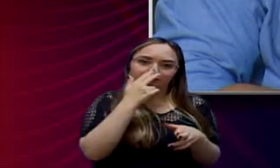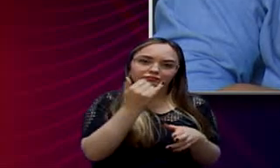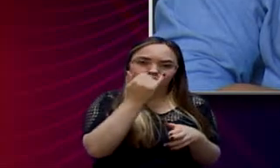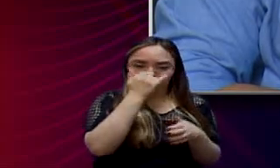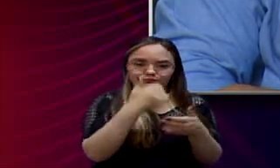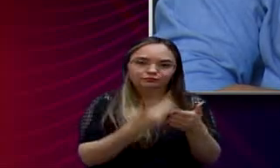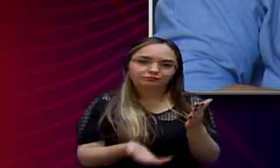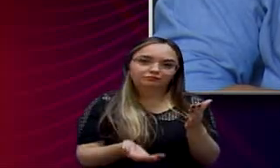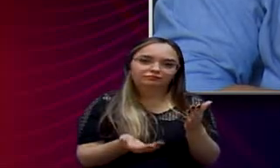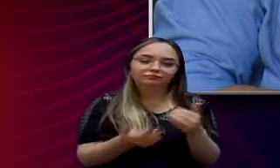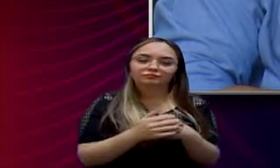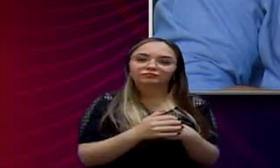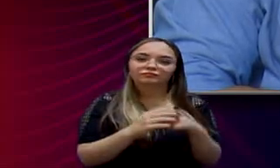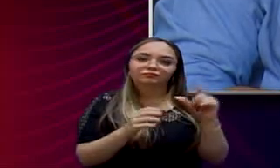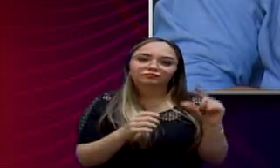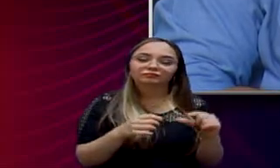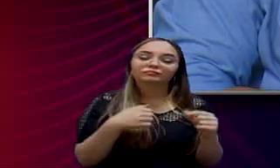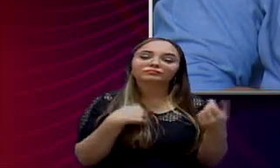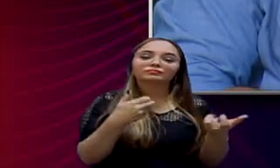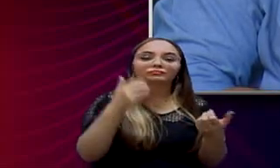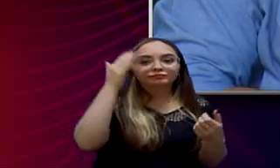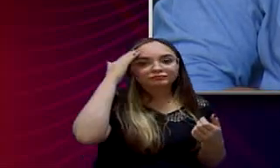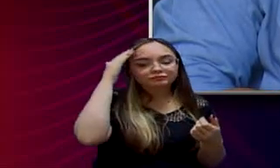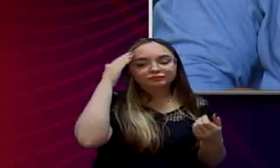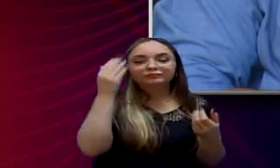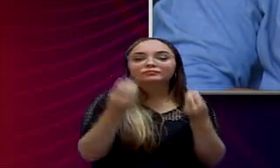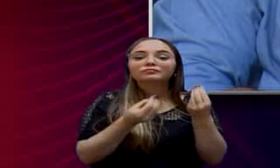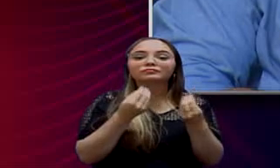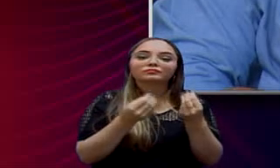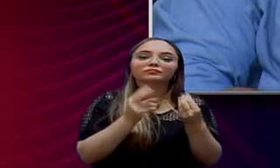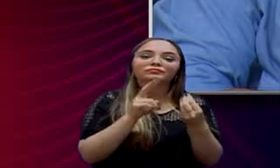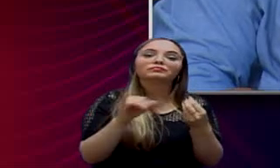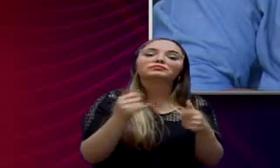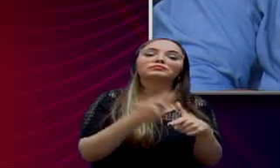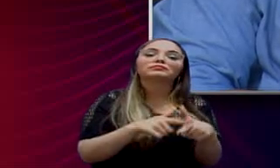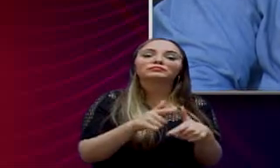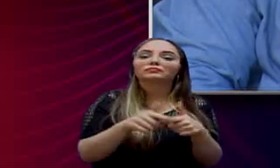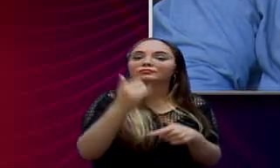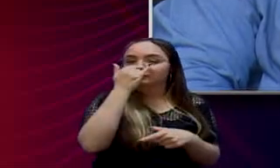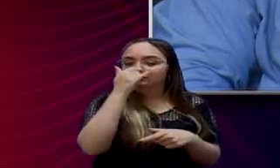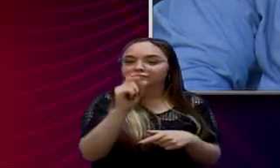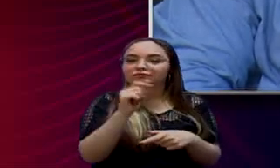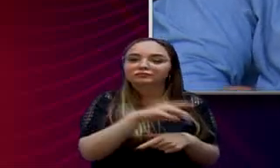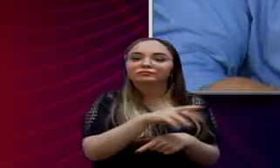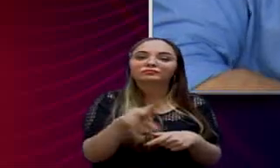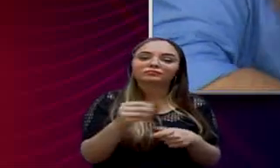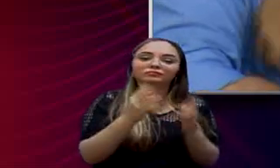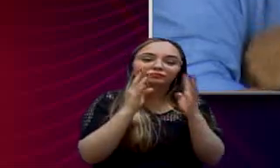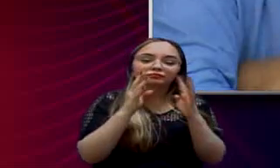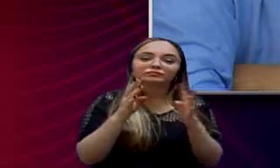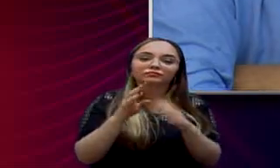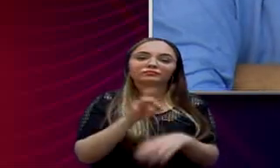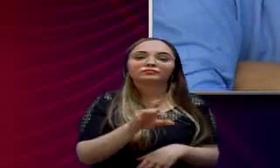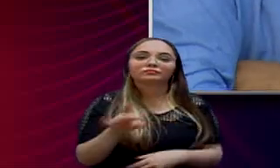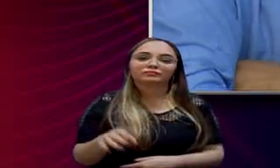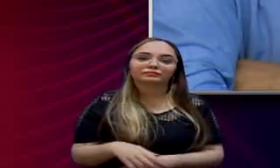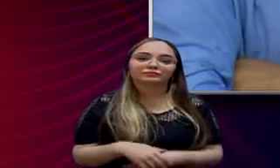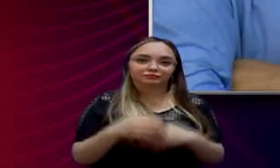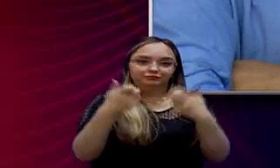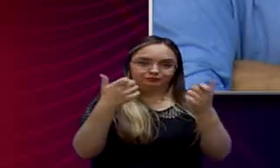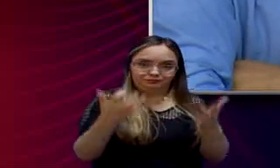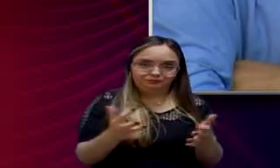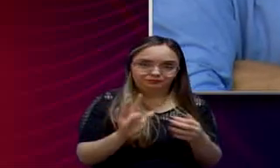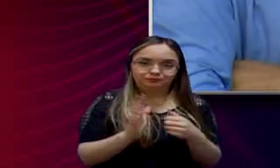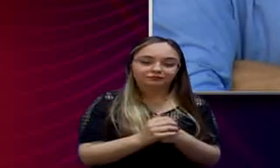redução Então gostaria de entender como que tá isso e que isso vai impactar para atendimento ao servidores